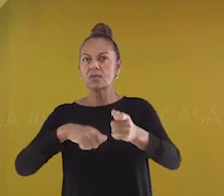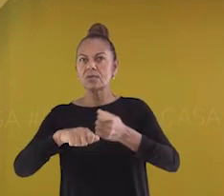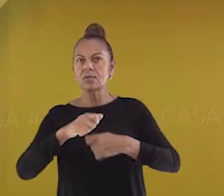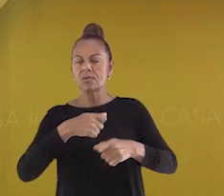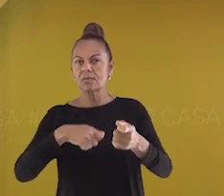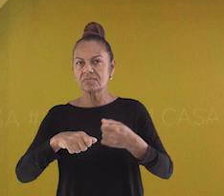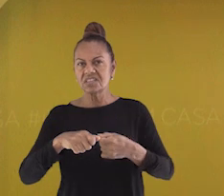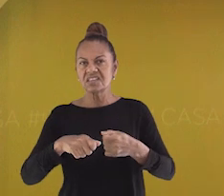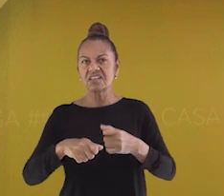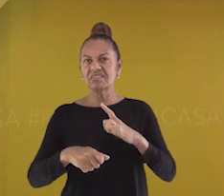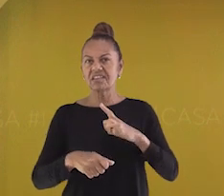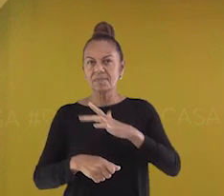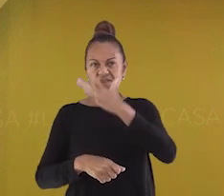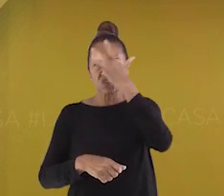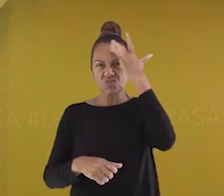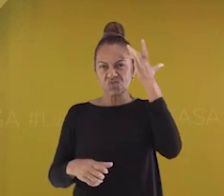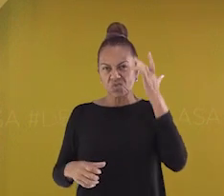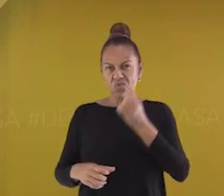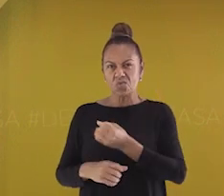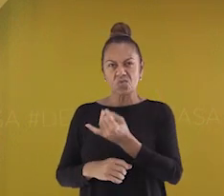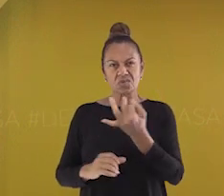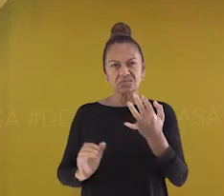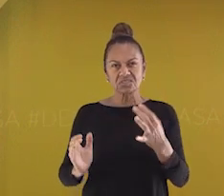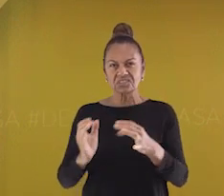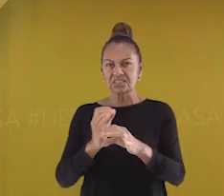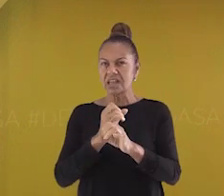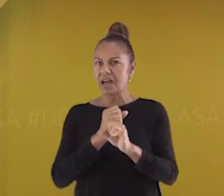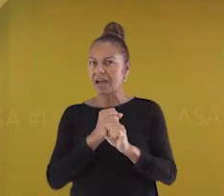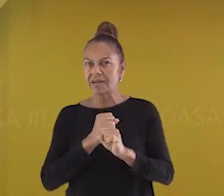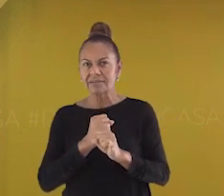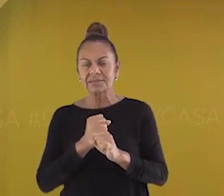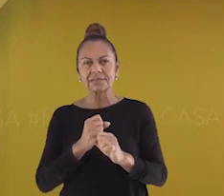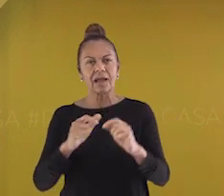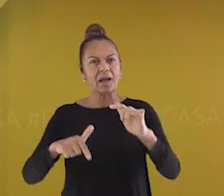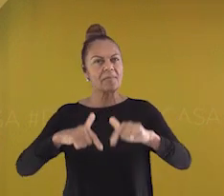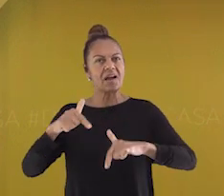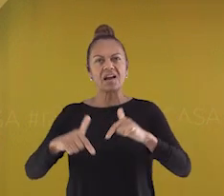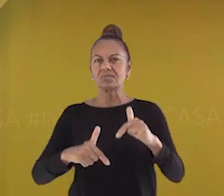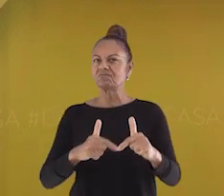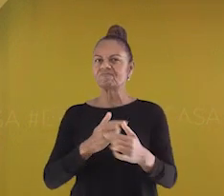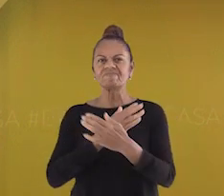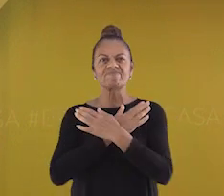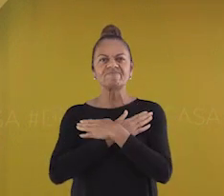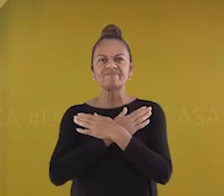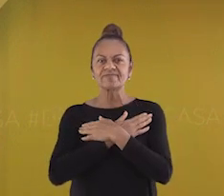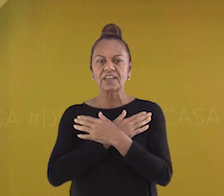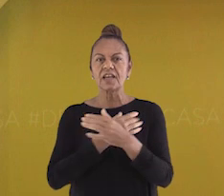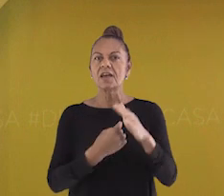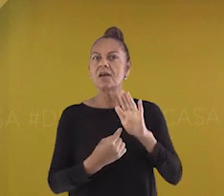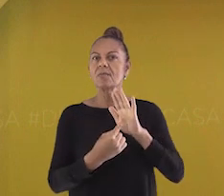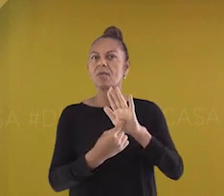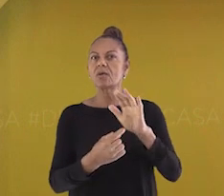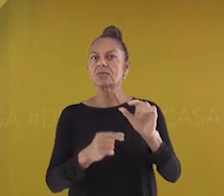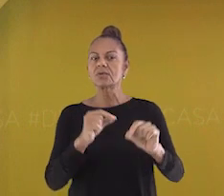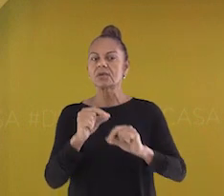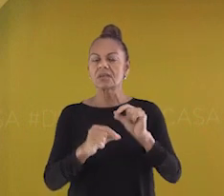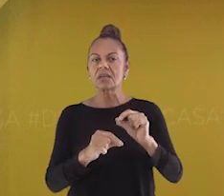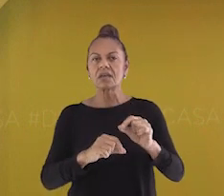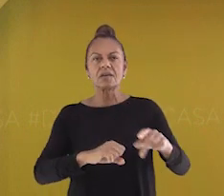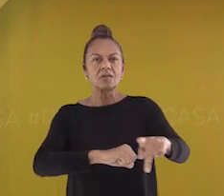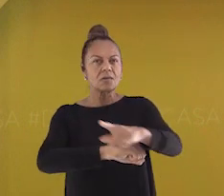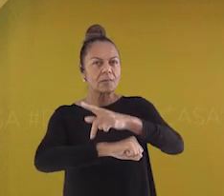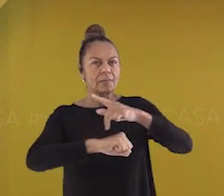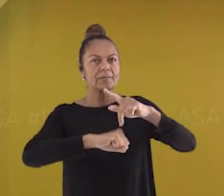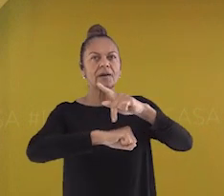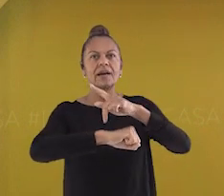A quantidade de pessoas empregadas e os setores da economia que mais empregam trabalhadores mostram o